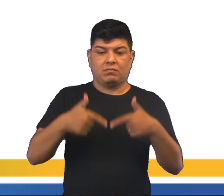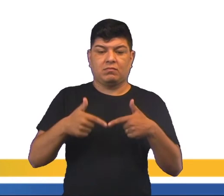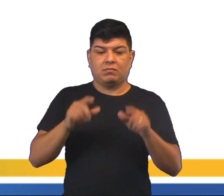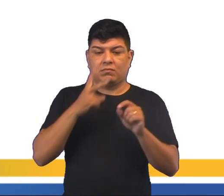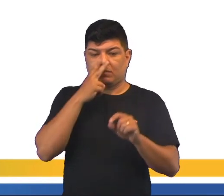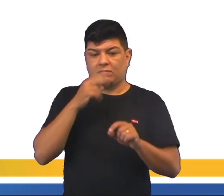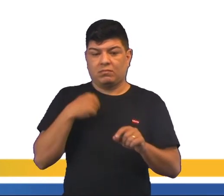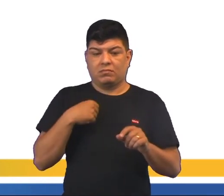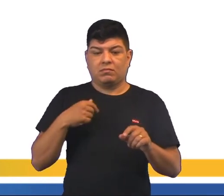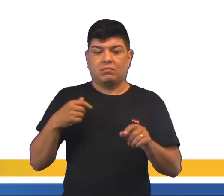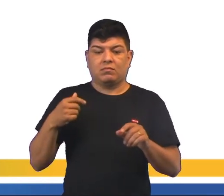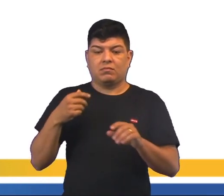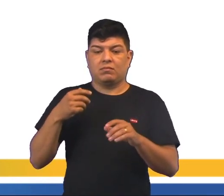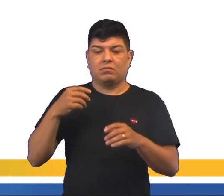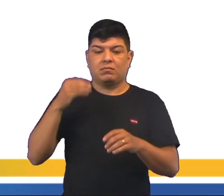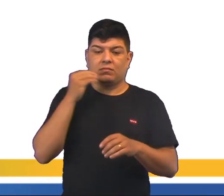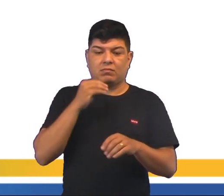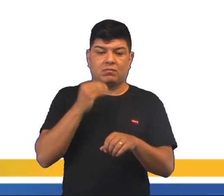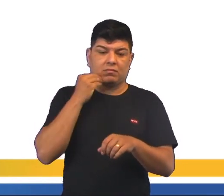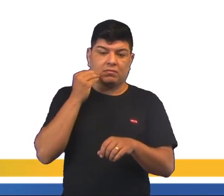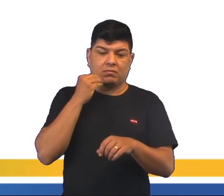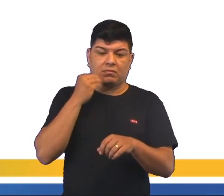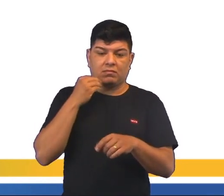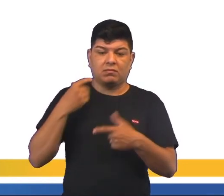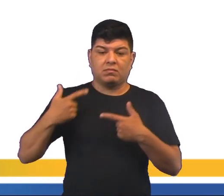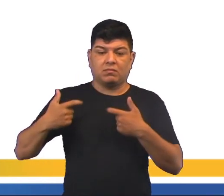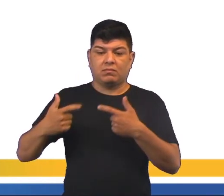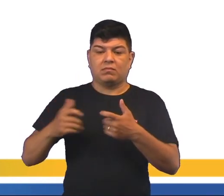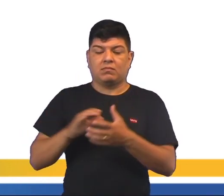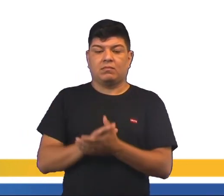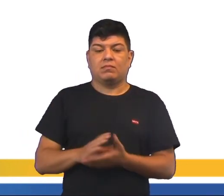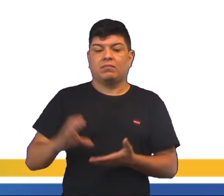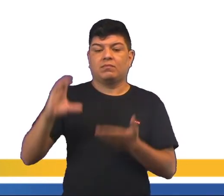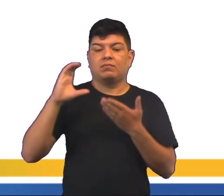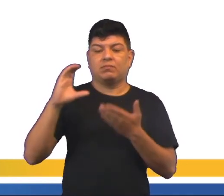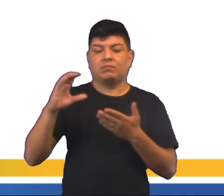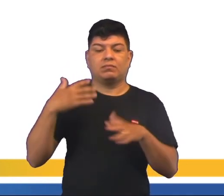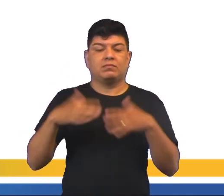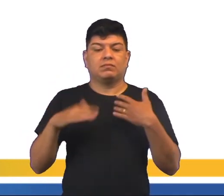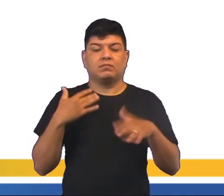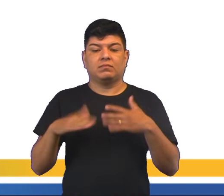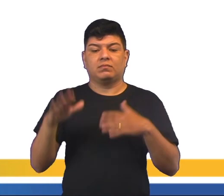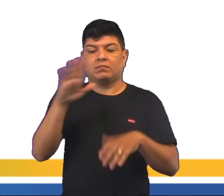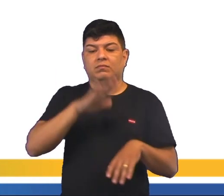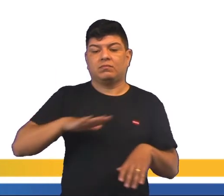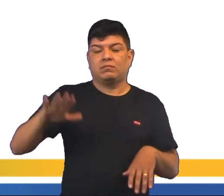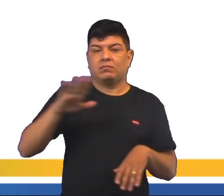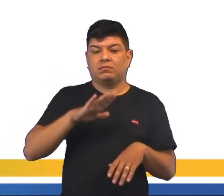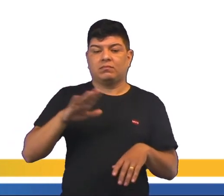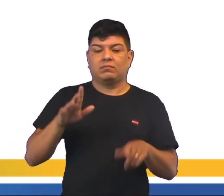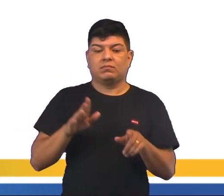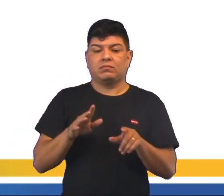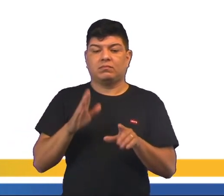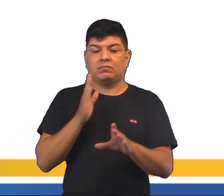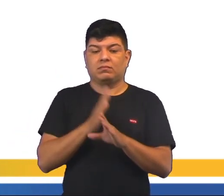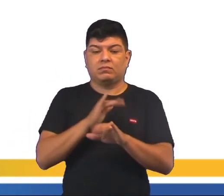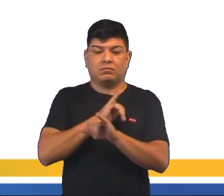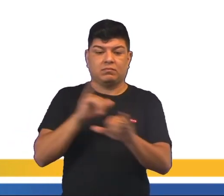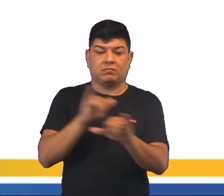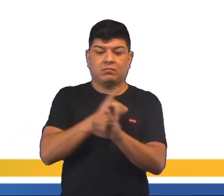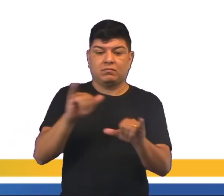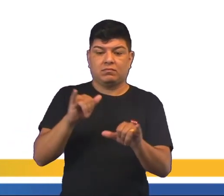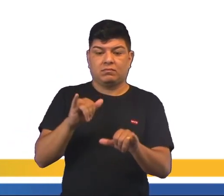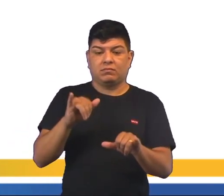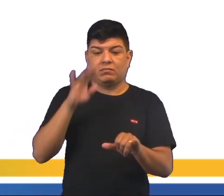armada caracterizada pela tática de guerrilhas. Letra C, a mobilização internacional por meio de campanha